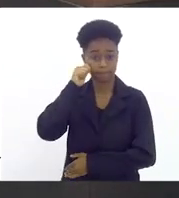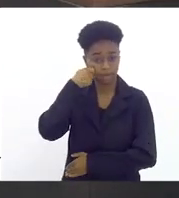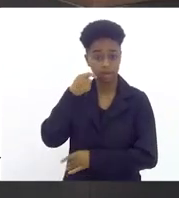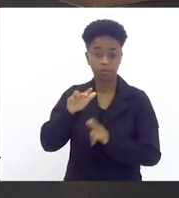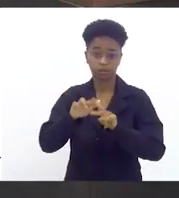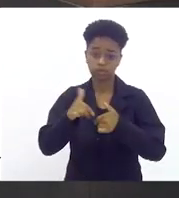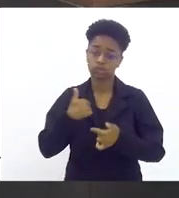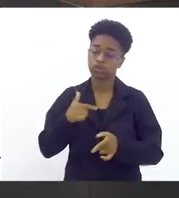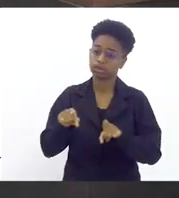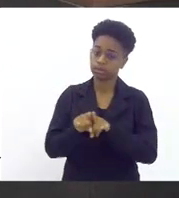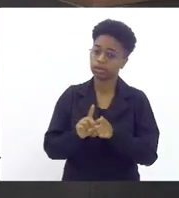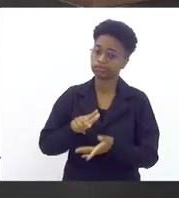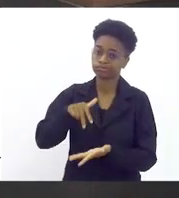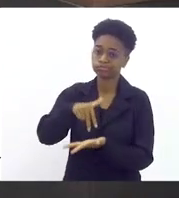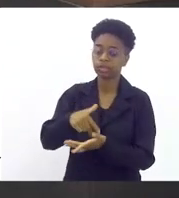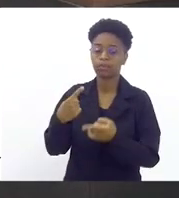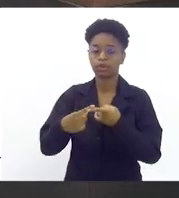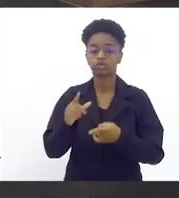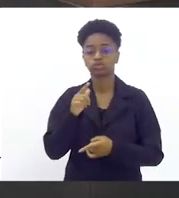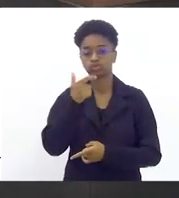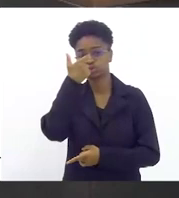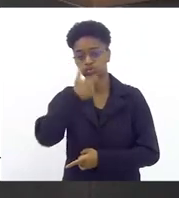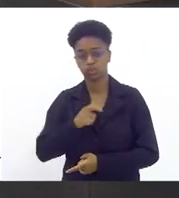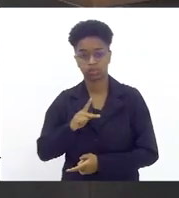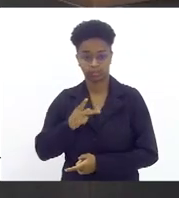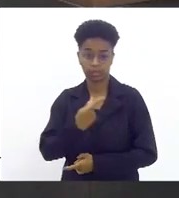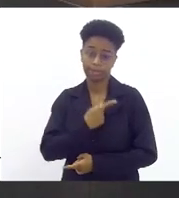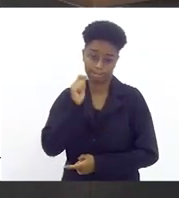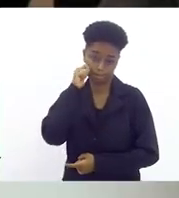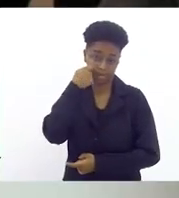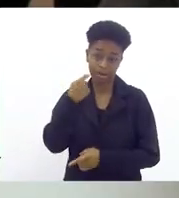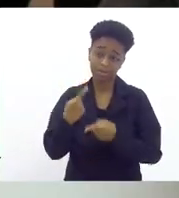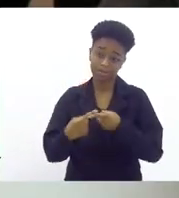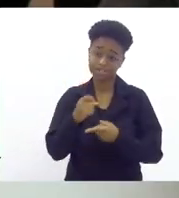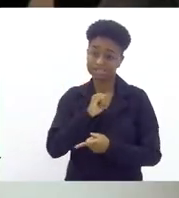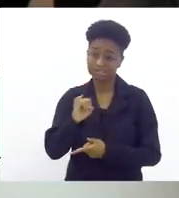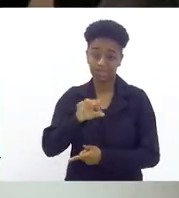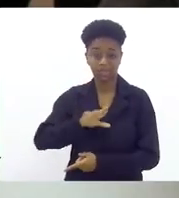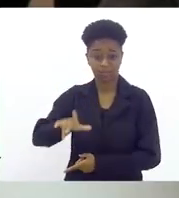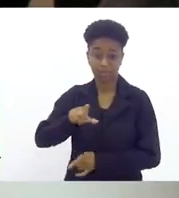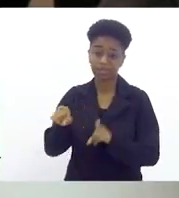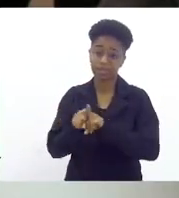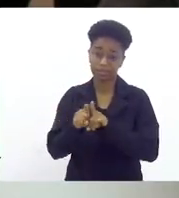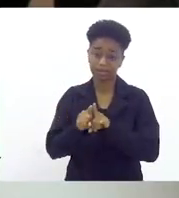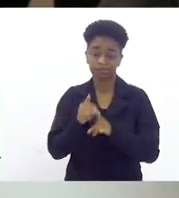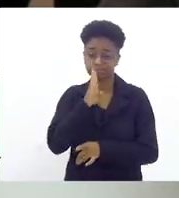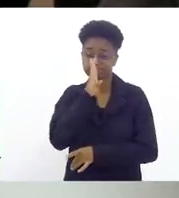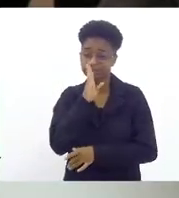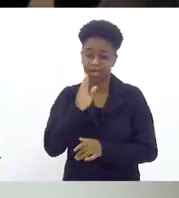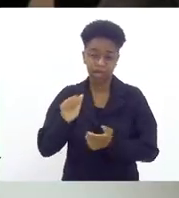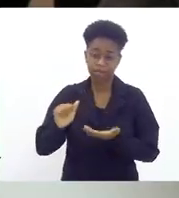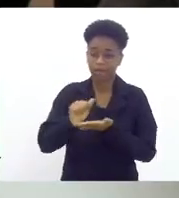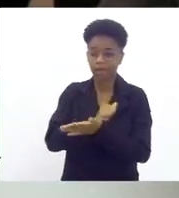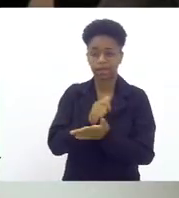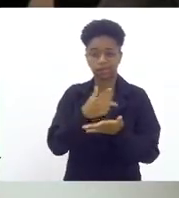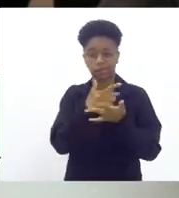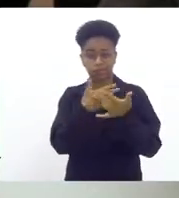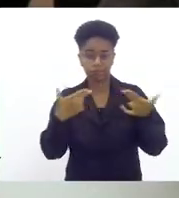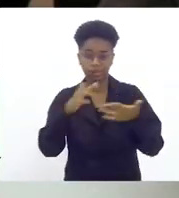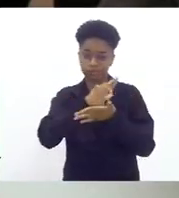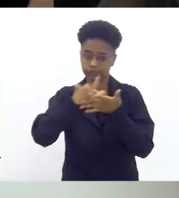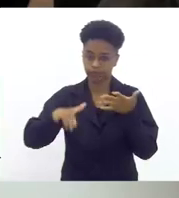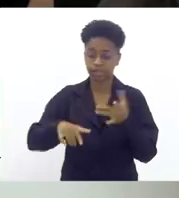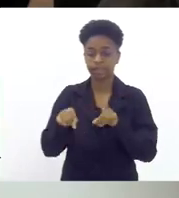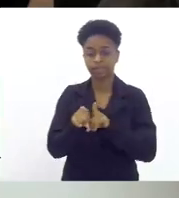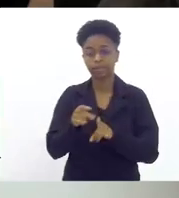lugar enquanto uma travesti preta, porque também se não fosse isso, também seria muito apagada, silenciada, enfim, muitas coisas. E eu acho